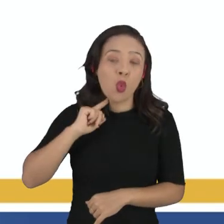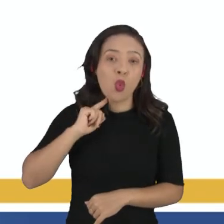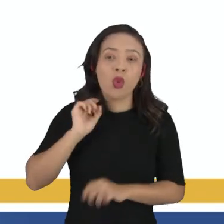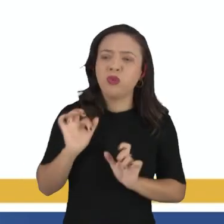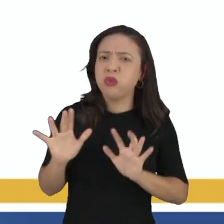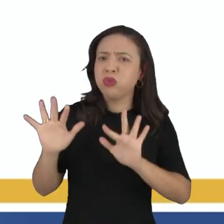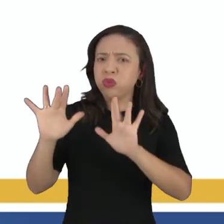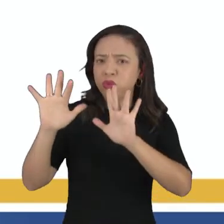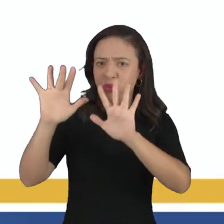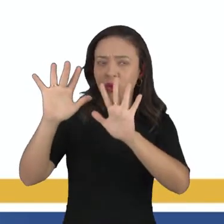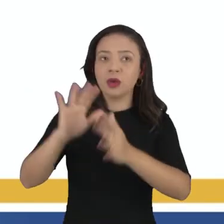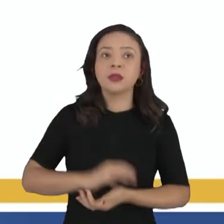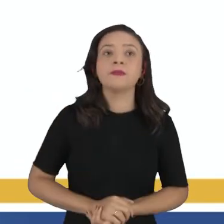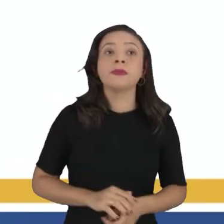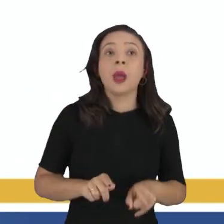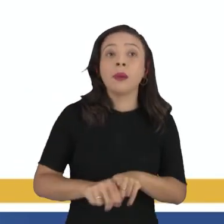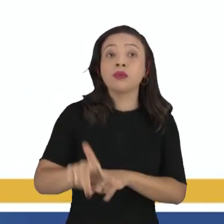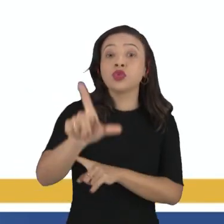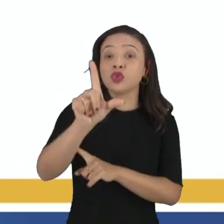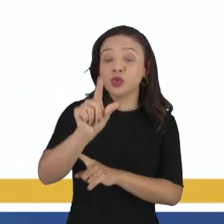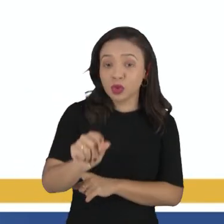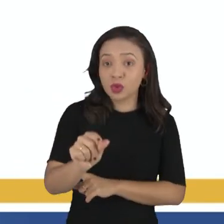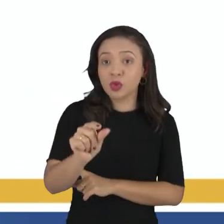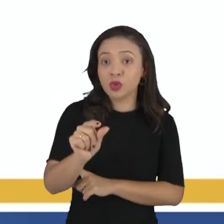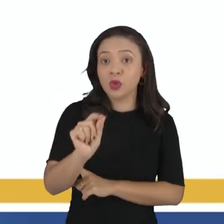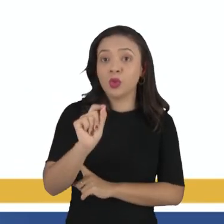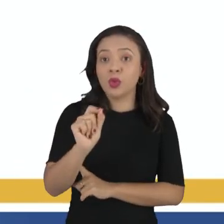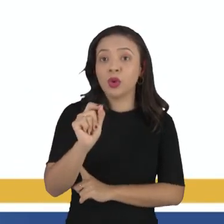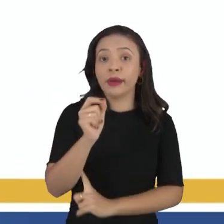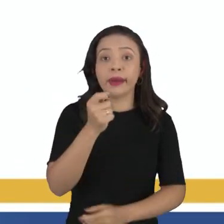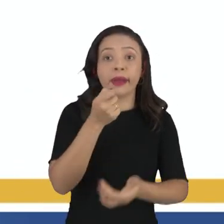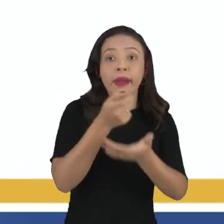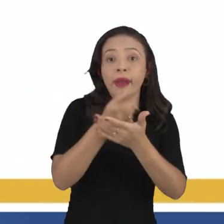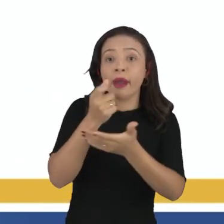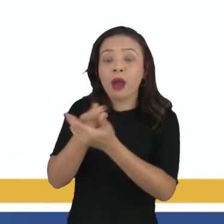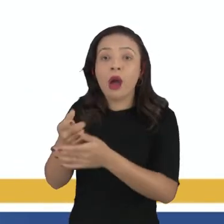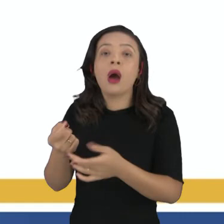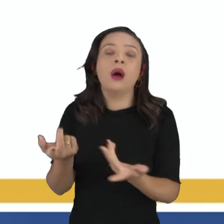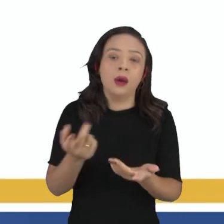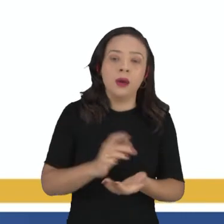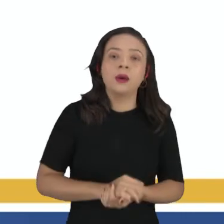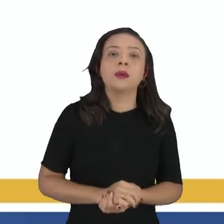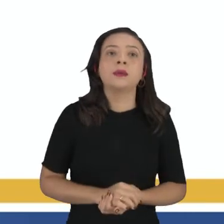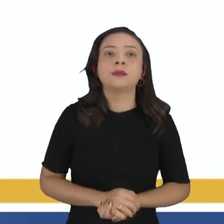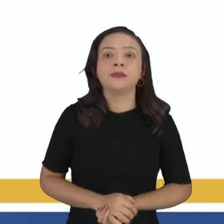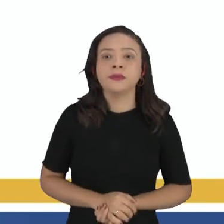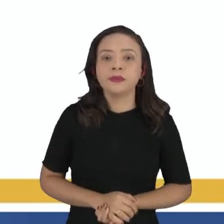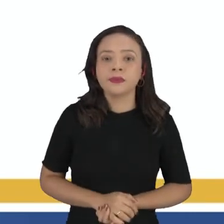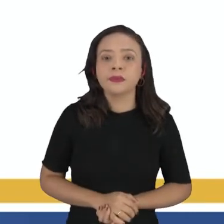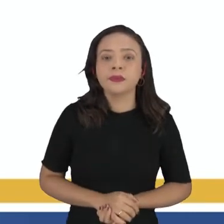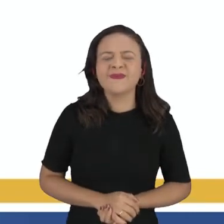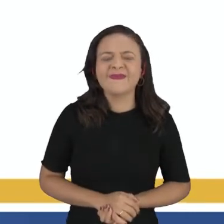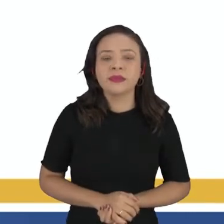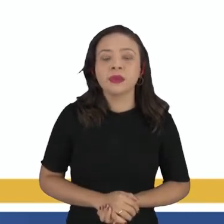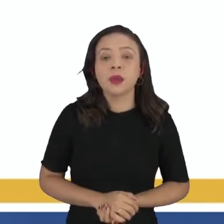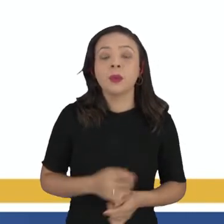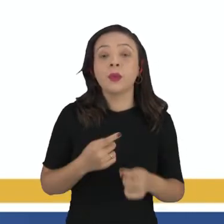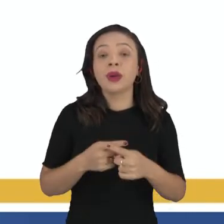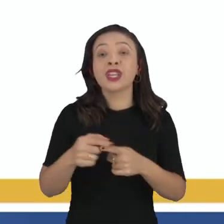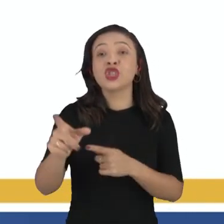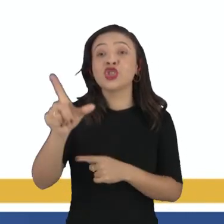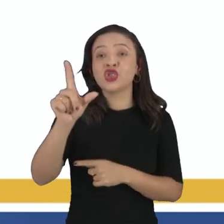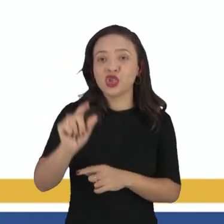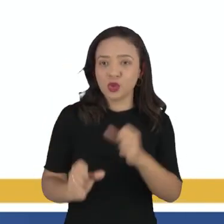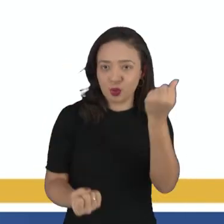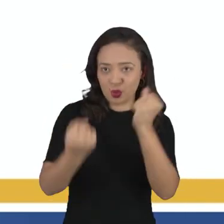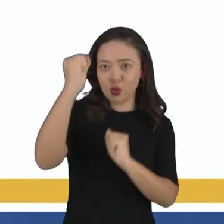estufa na atmosfera. Redução do consumo, logo você reduz, né, a produção industrial, né, que também é uma grande lançadora de